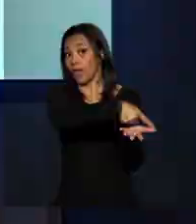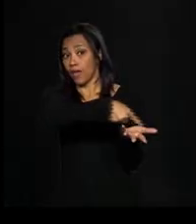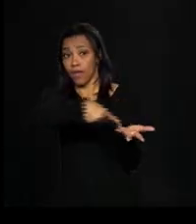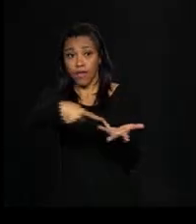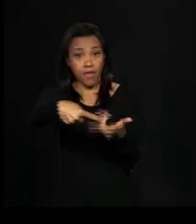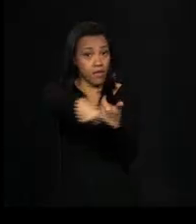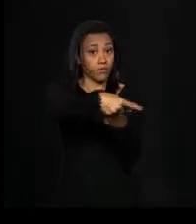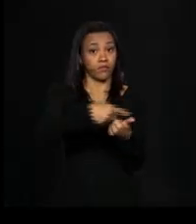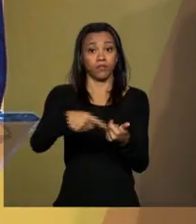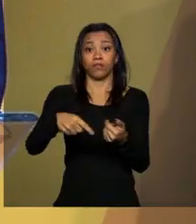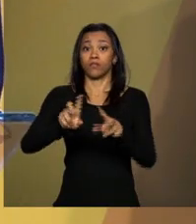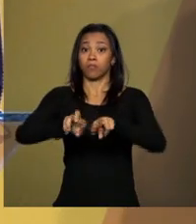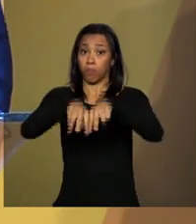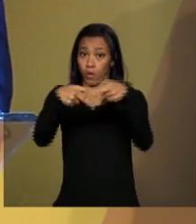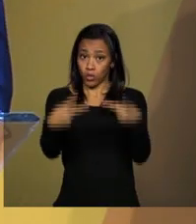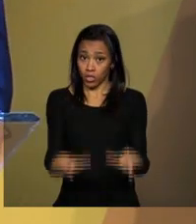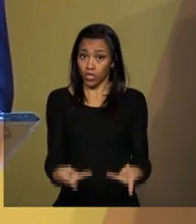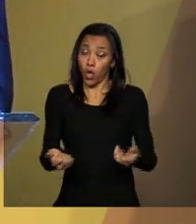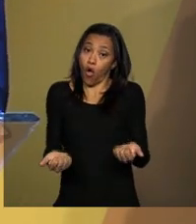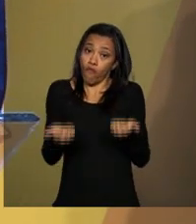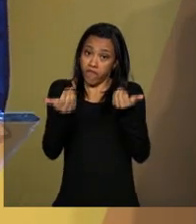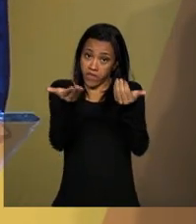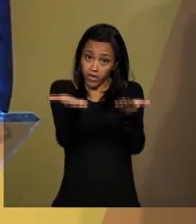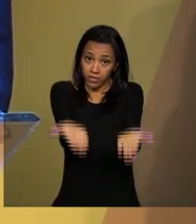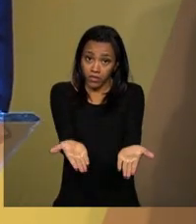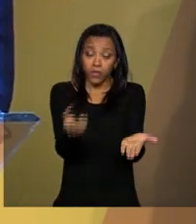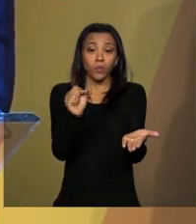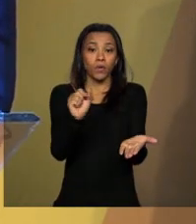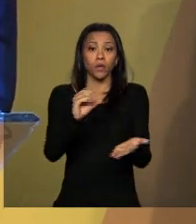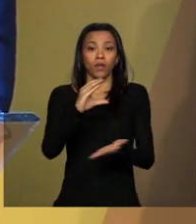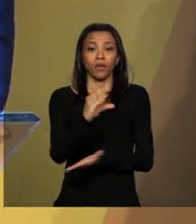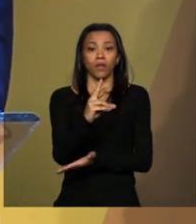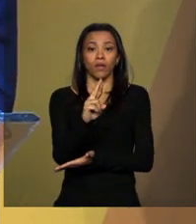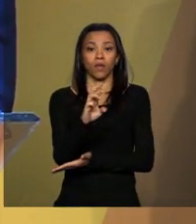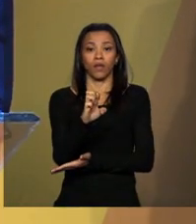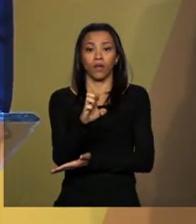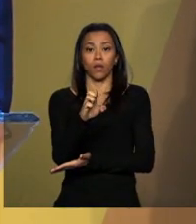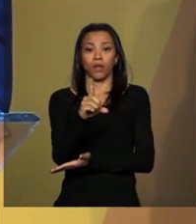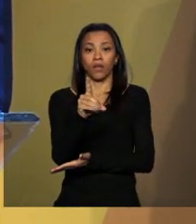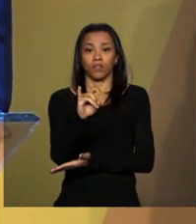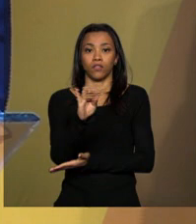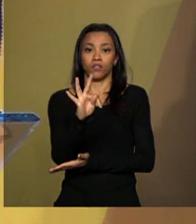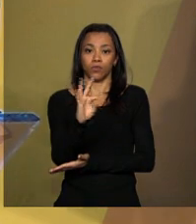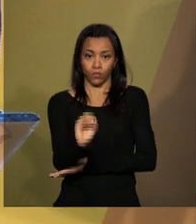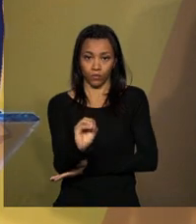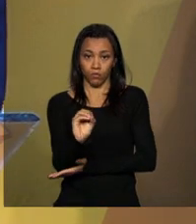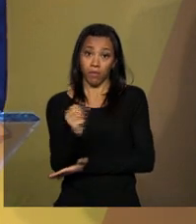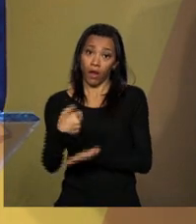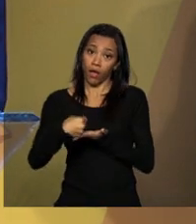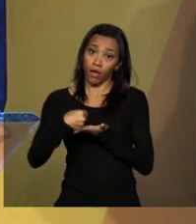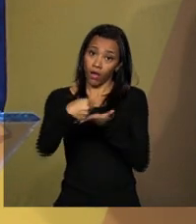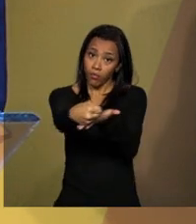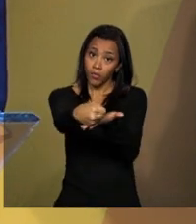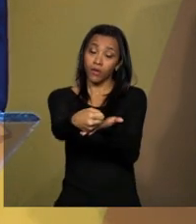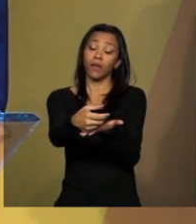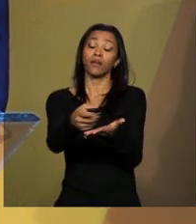oferecendo crédito para ancorar e também